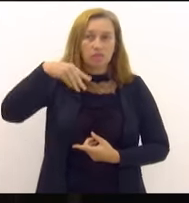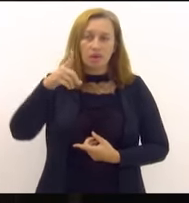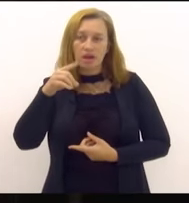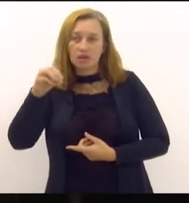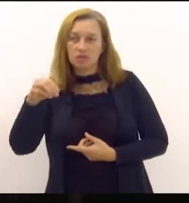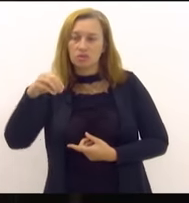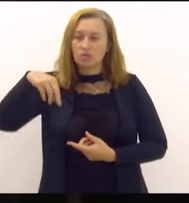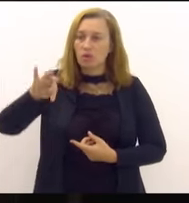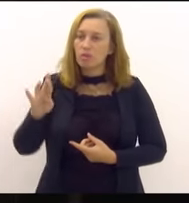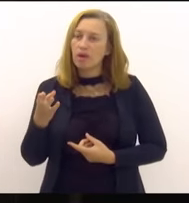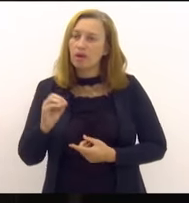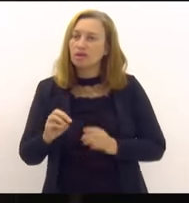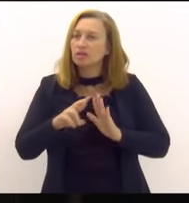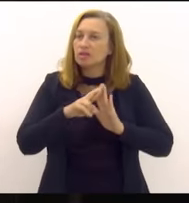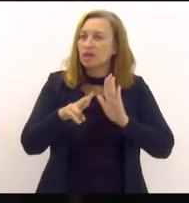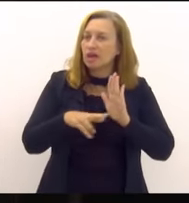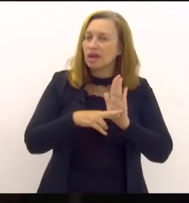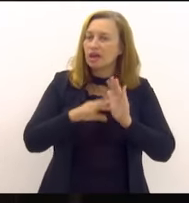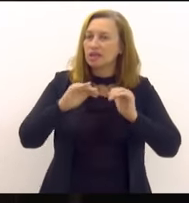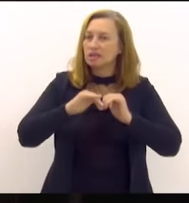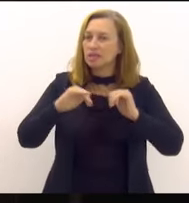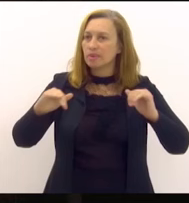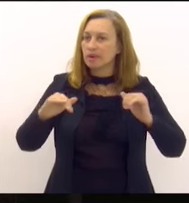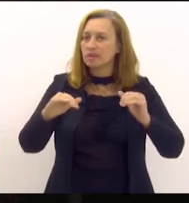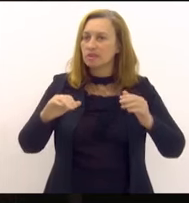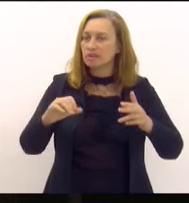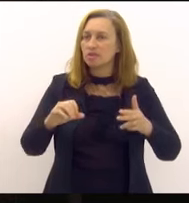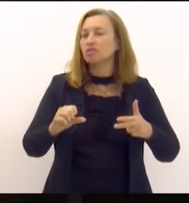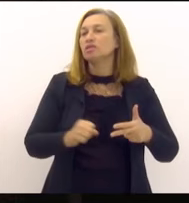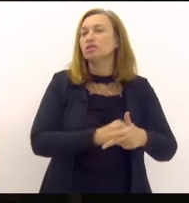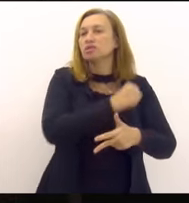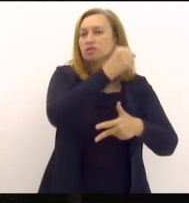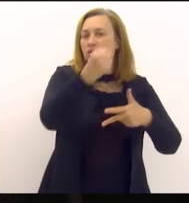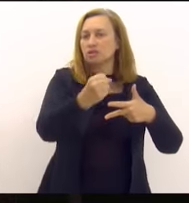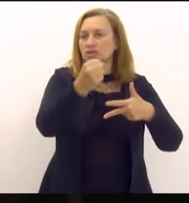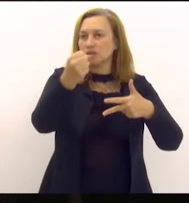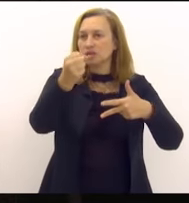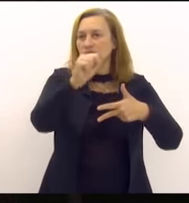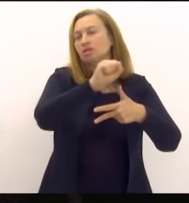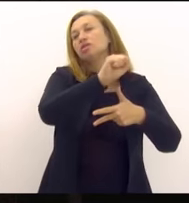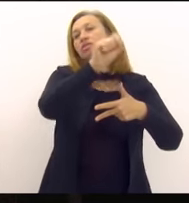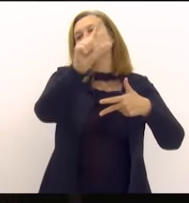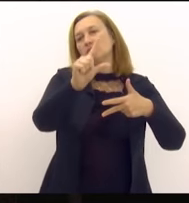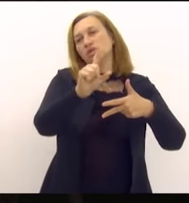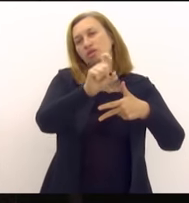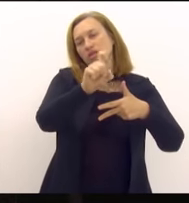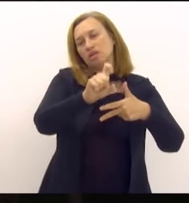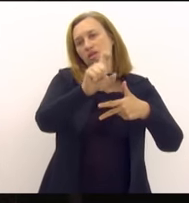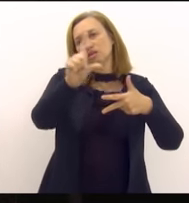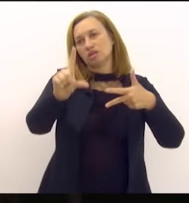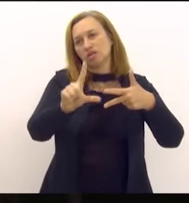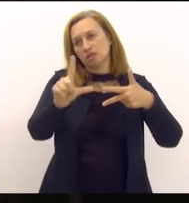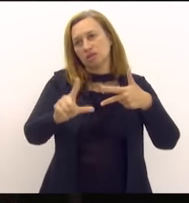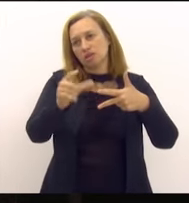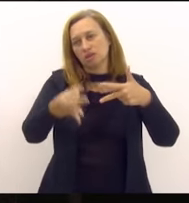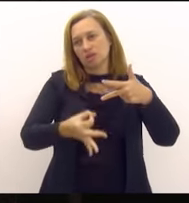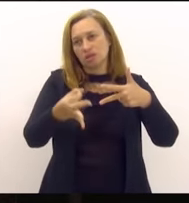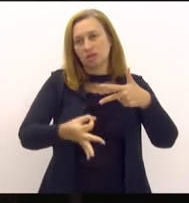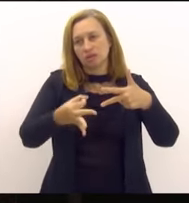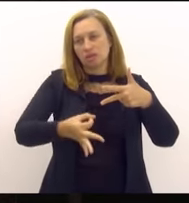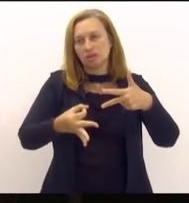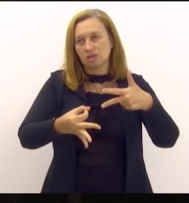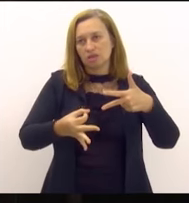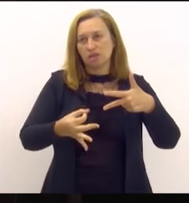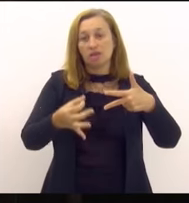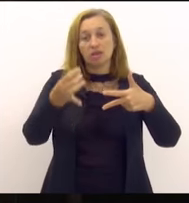das regras de separação de poderes, cabe a esta casa, ao Poder Legislativo, definir se a mensagem encaminhada